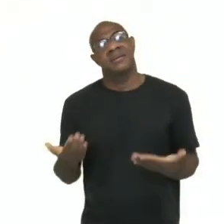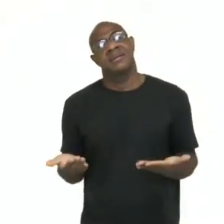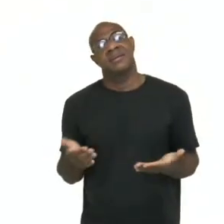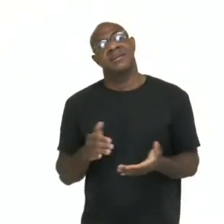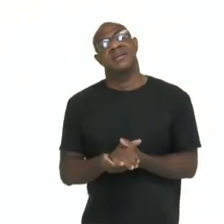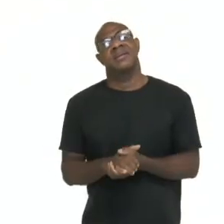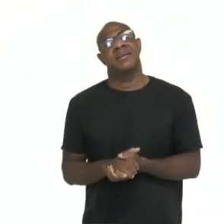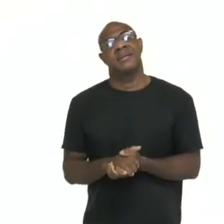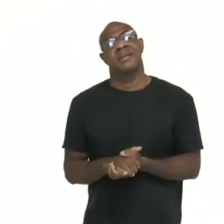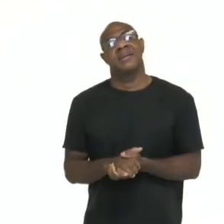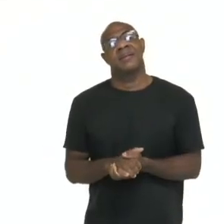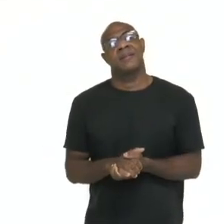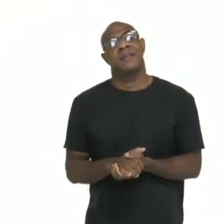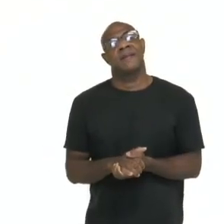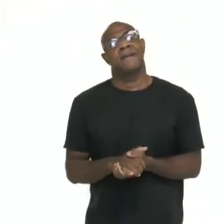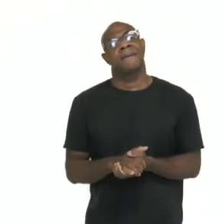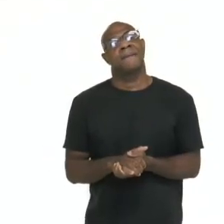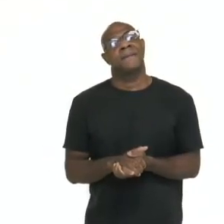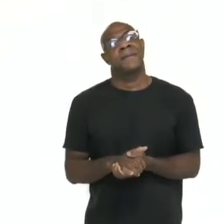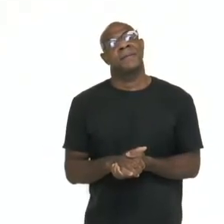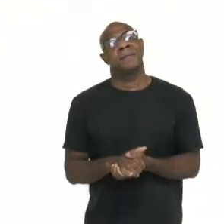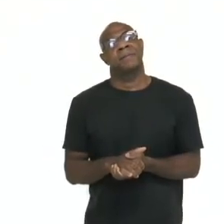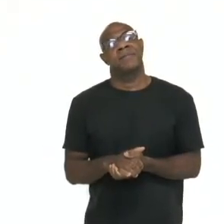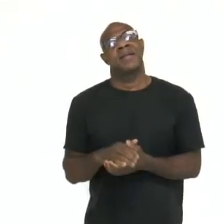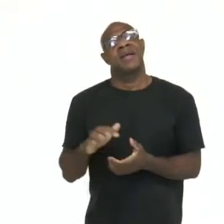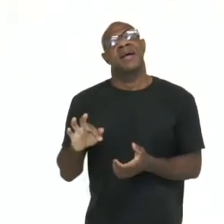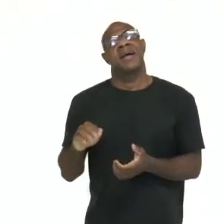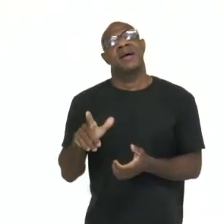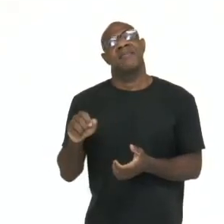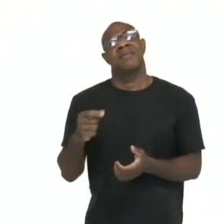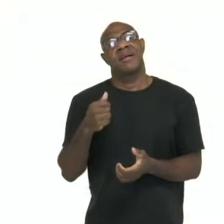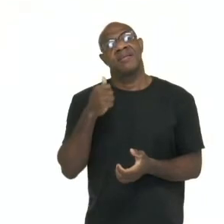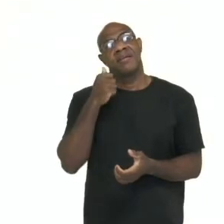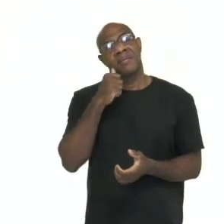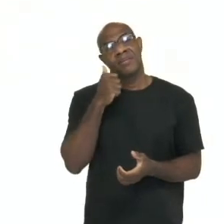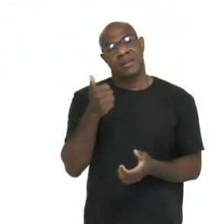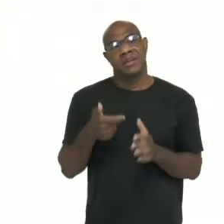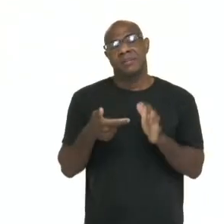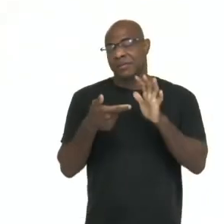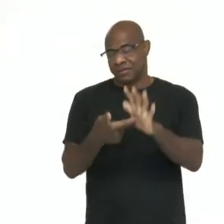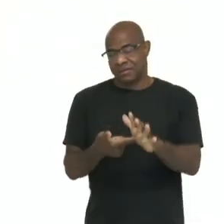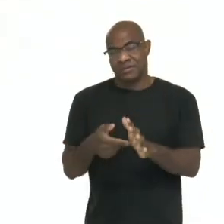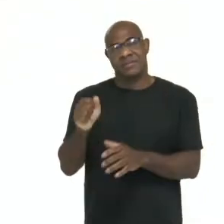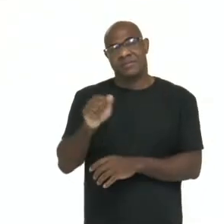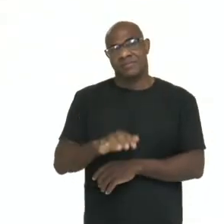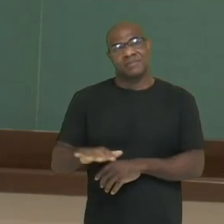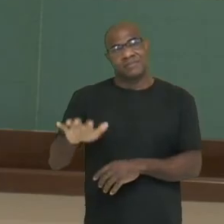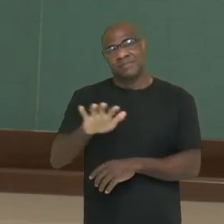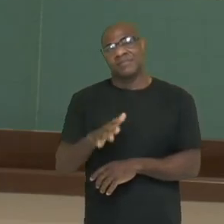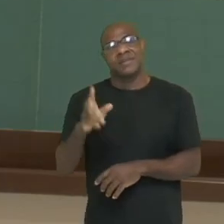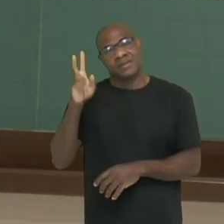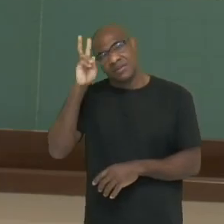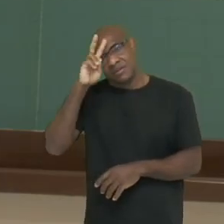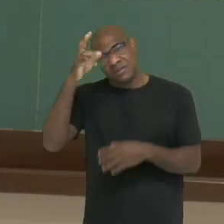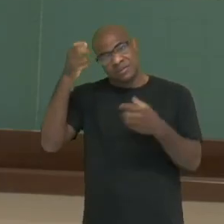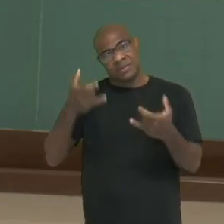Flávia Vokfuch, né, ela apresentando aí, representando a Cia Mar de